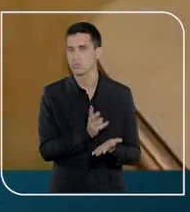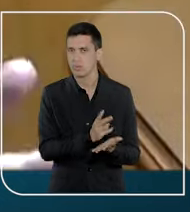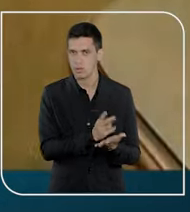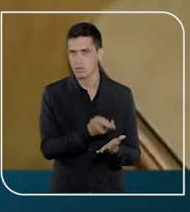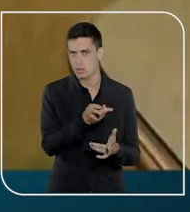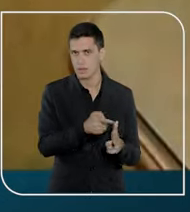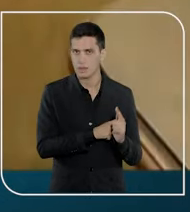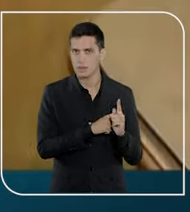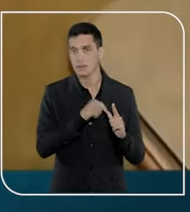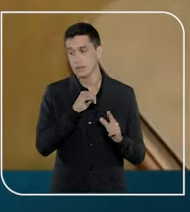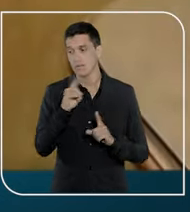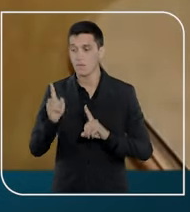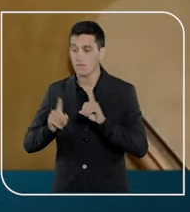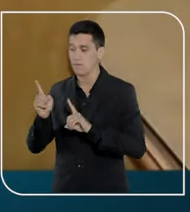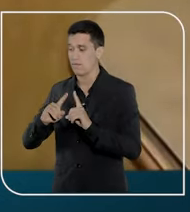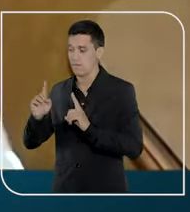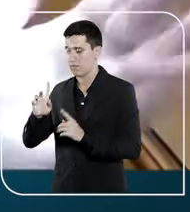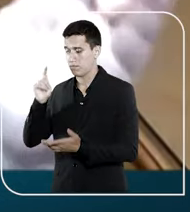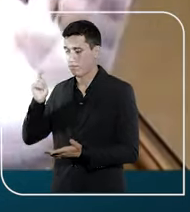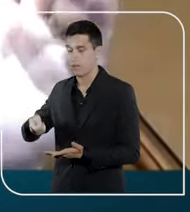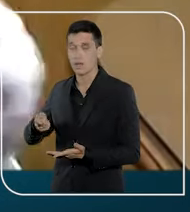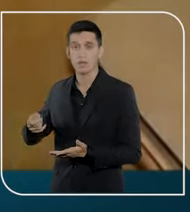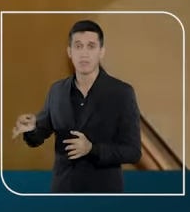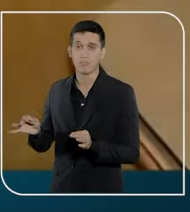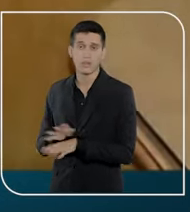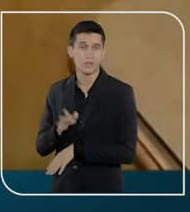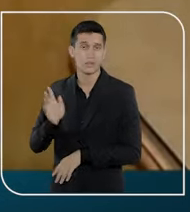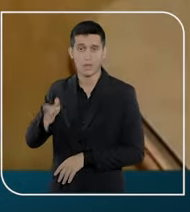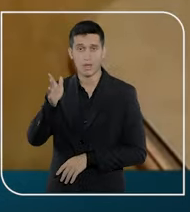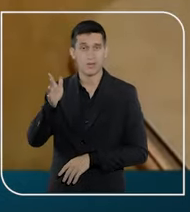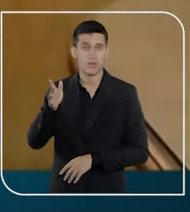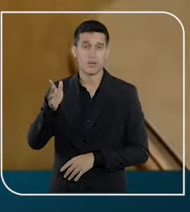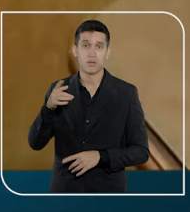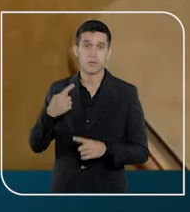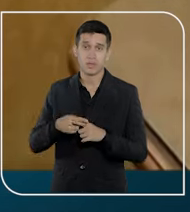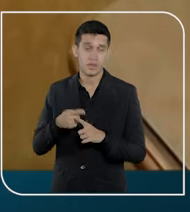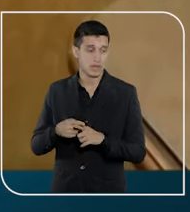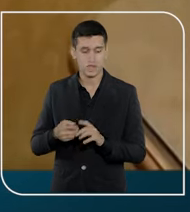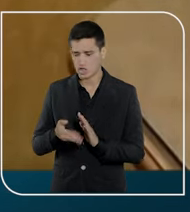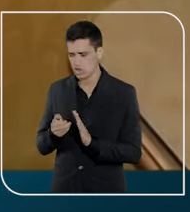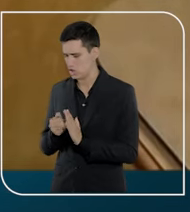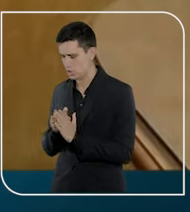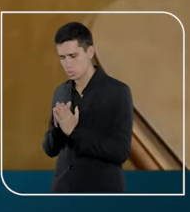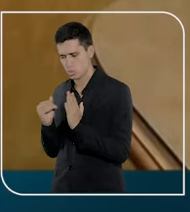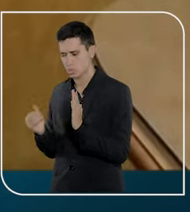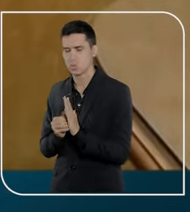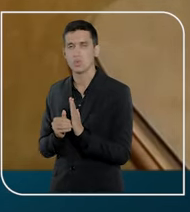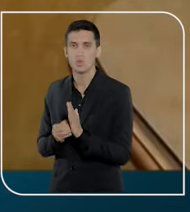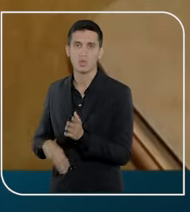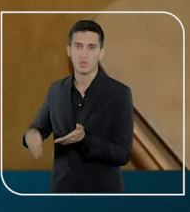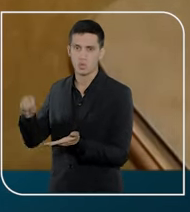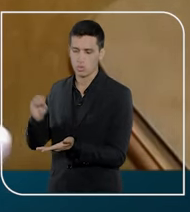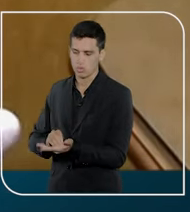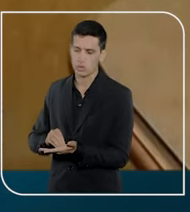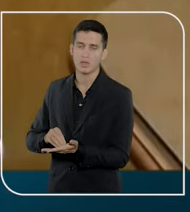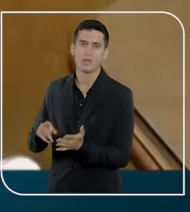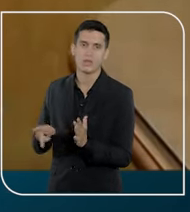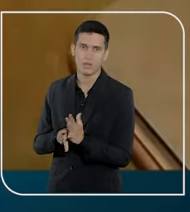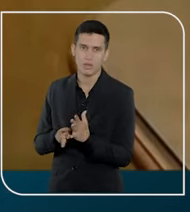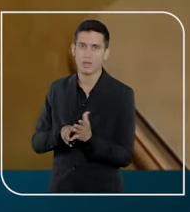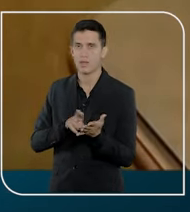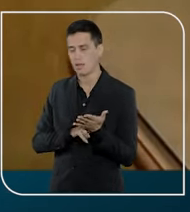leilão, estava resolvido o problema. Pulava tudo e registrava a carta de arrematação.